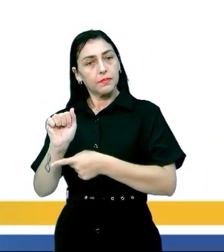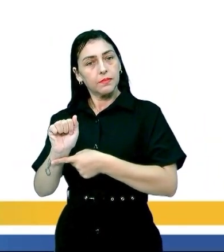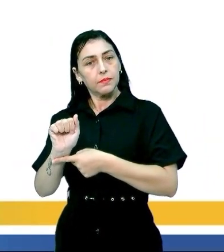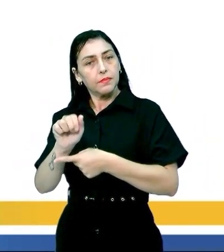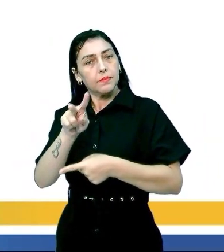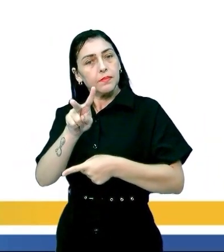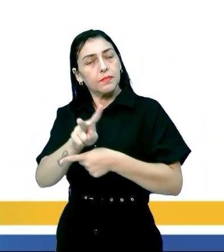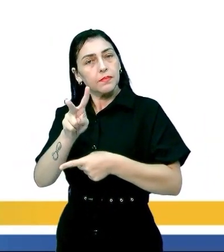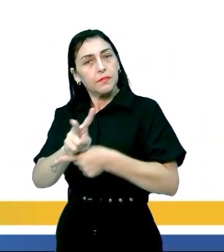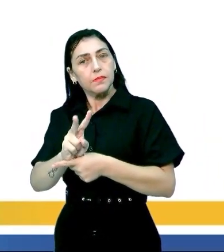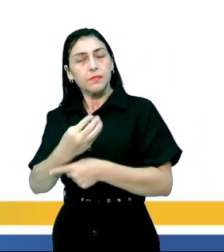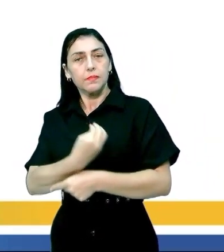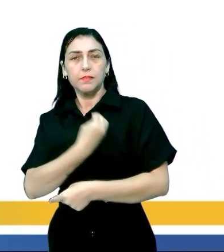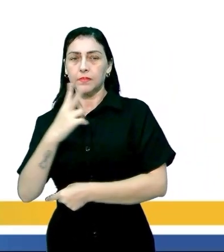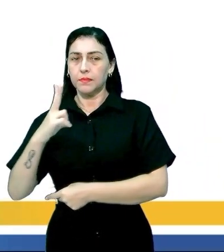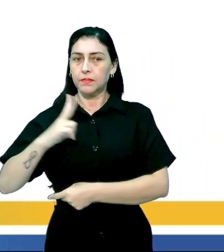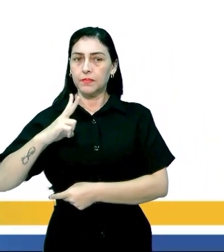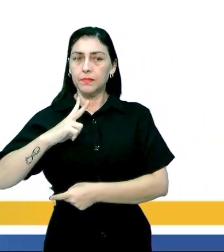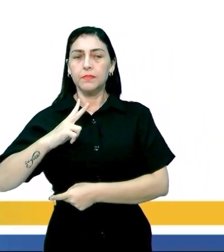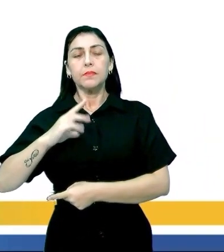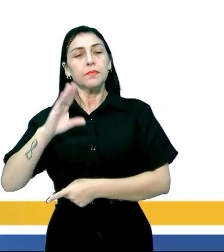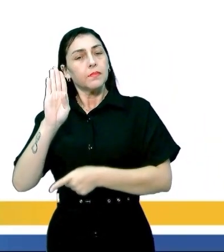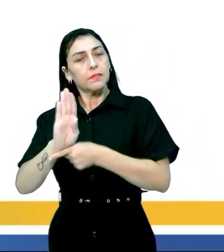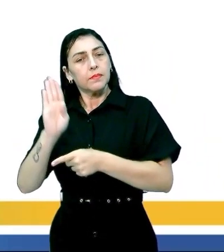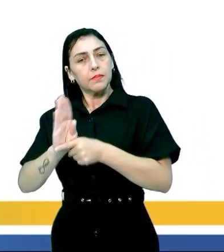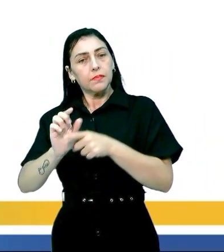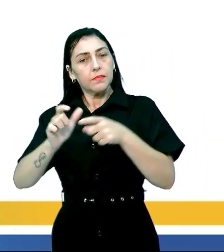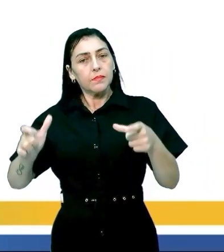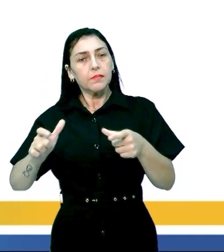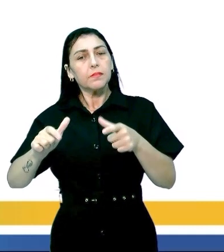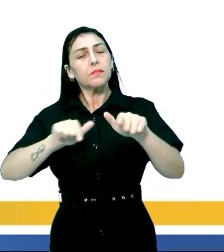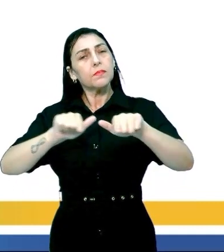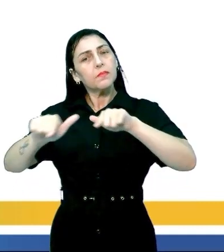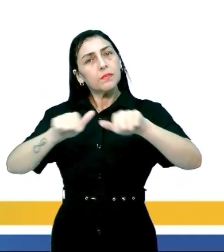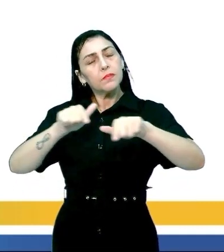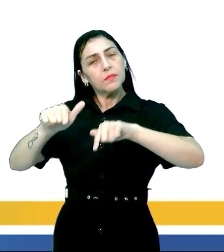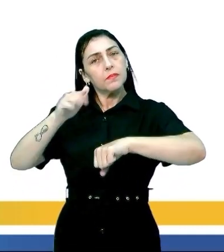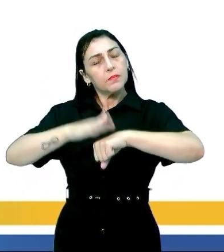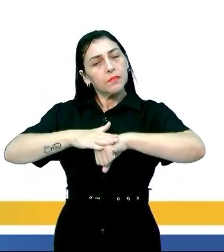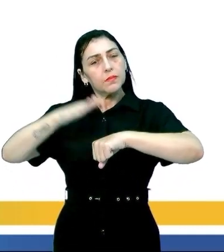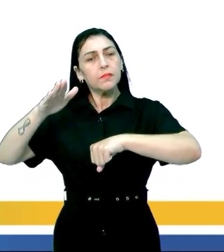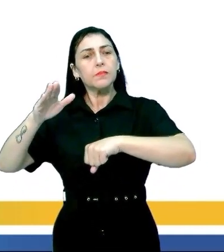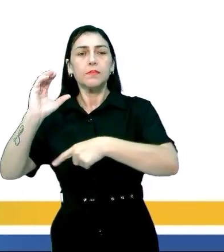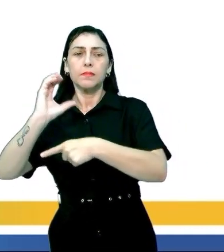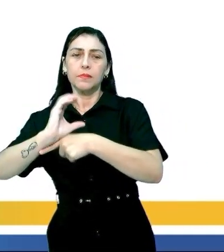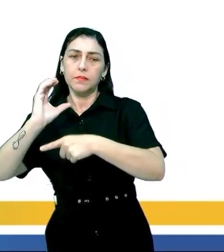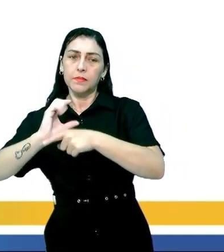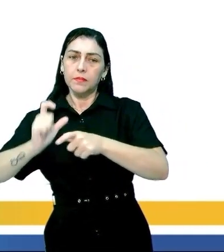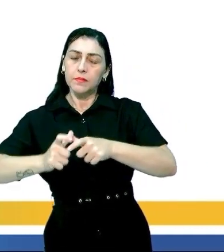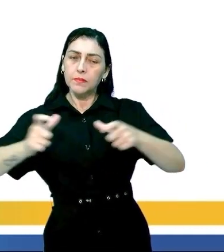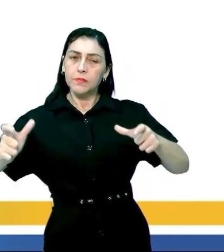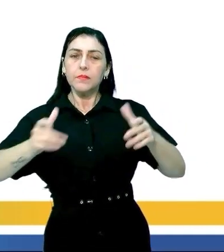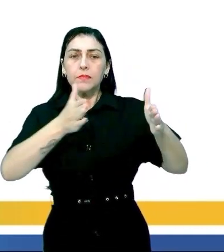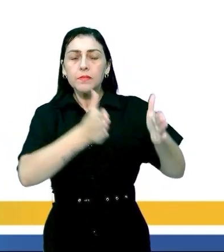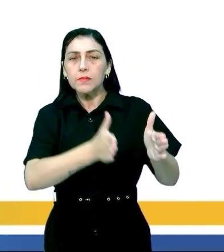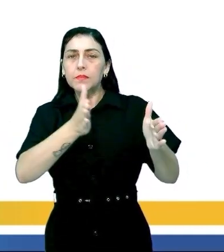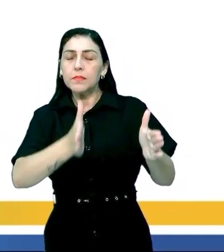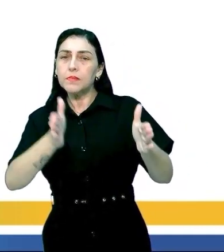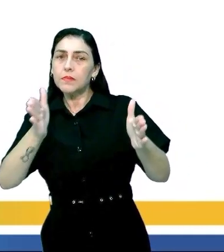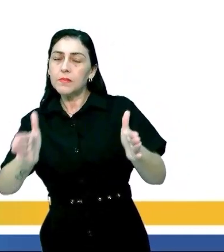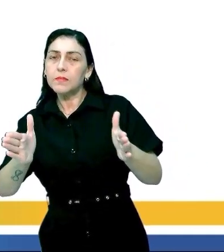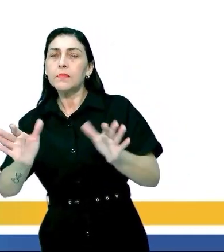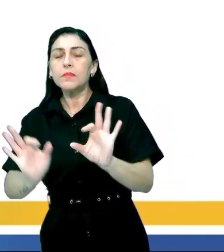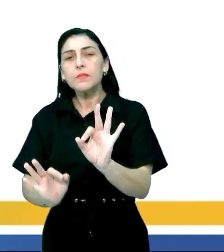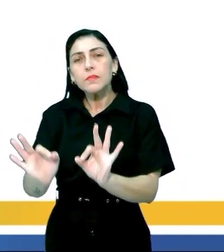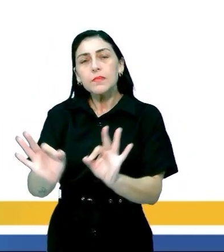letra A, proteção da vida privada, B, ampliação de atividades extras, C, elevação de